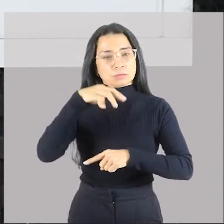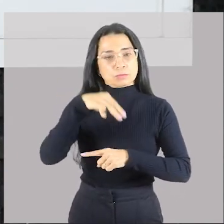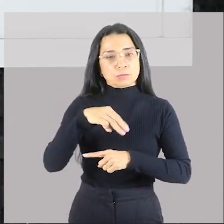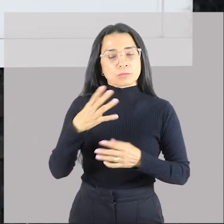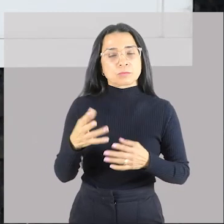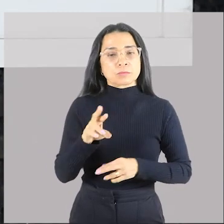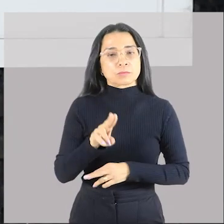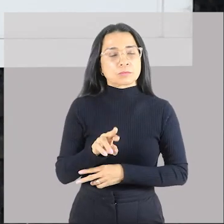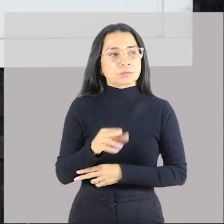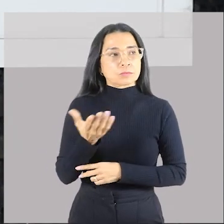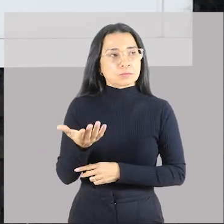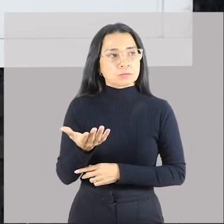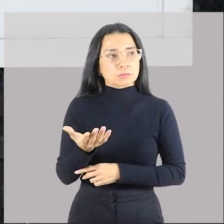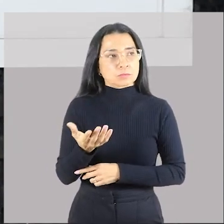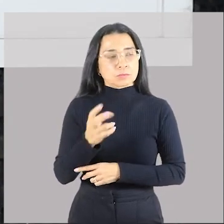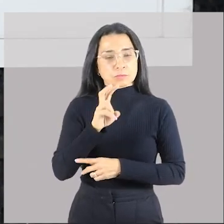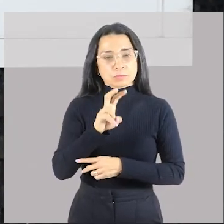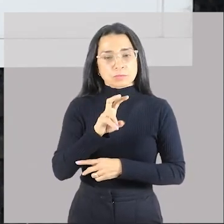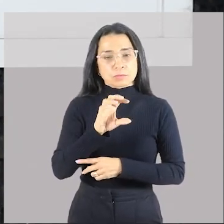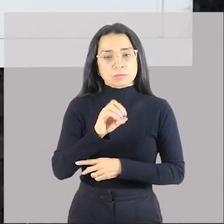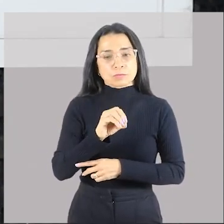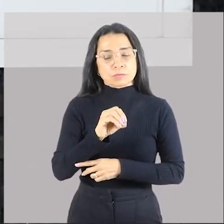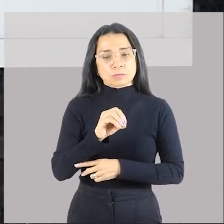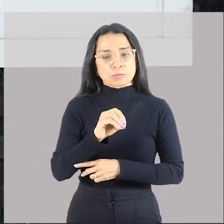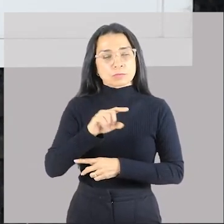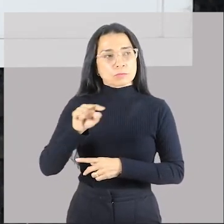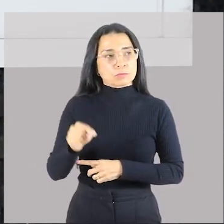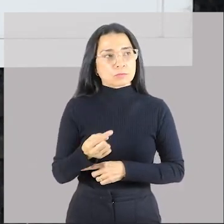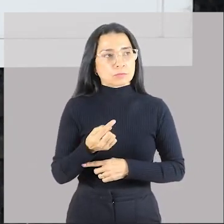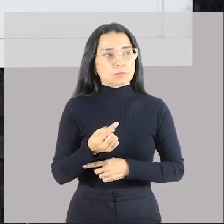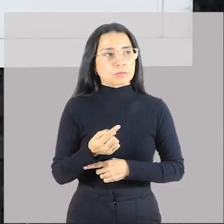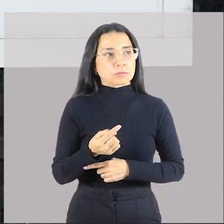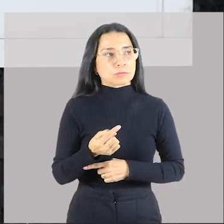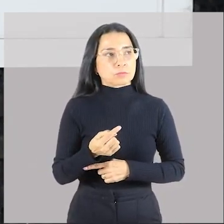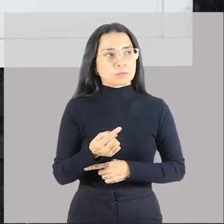montante é igual a 50 mil,